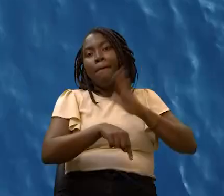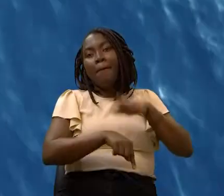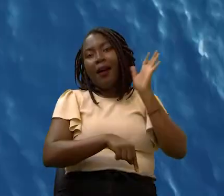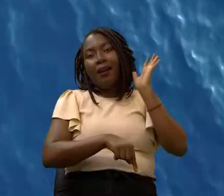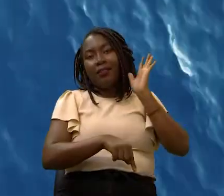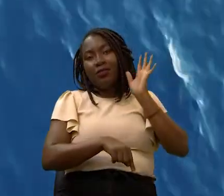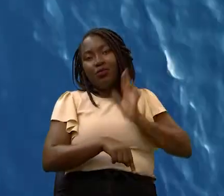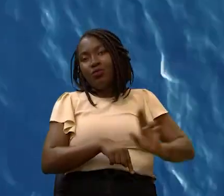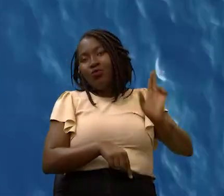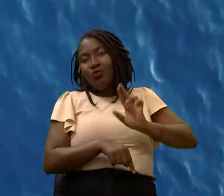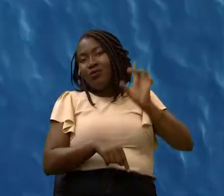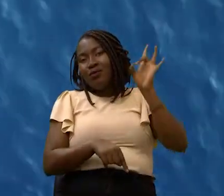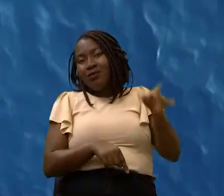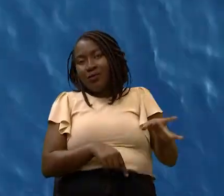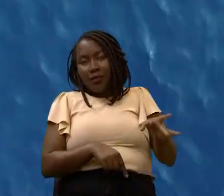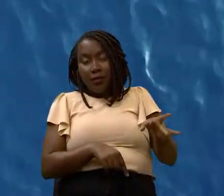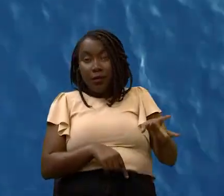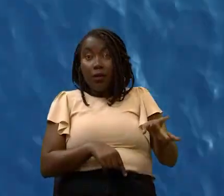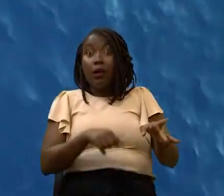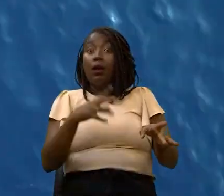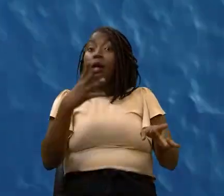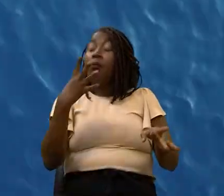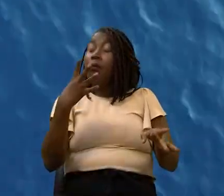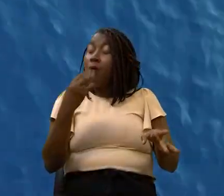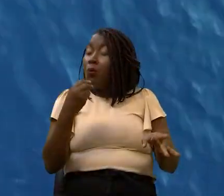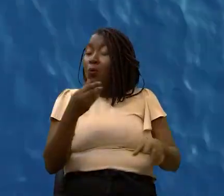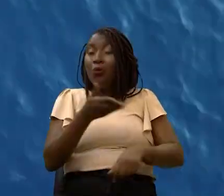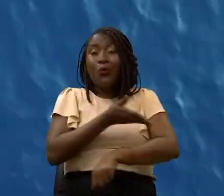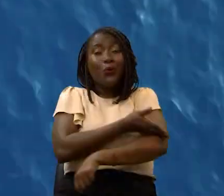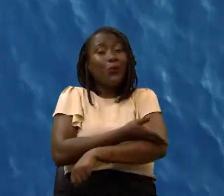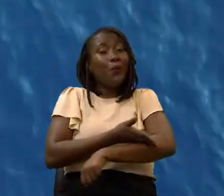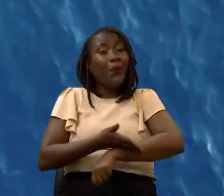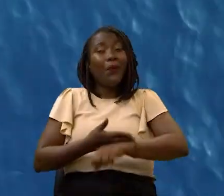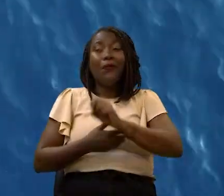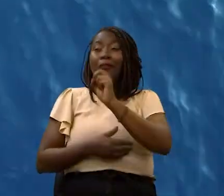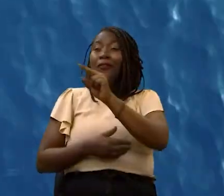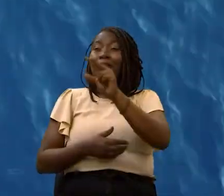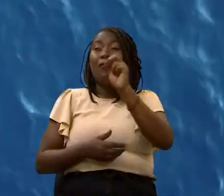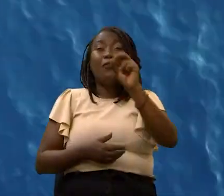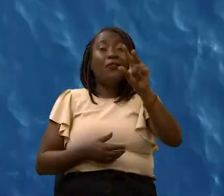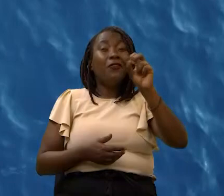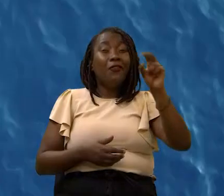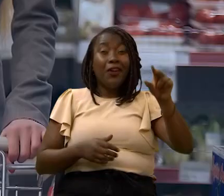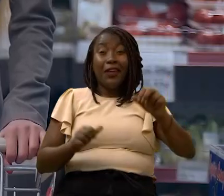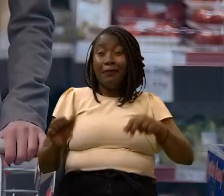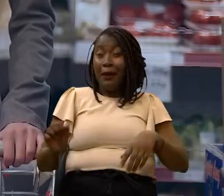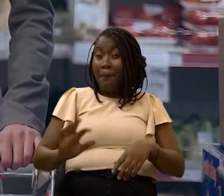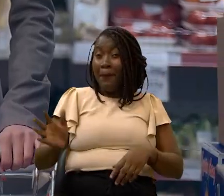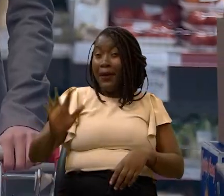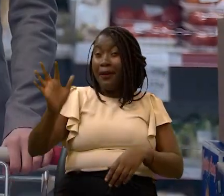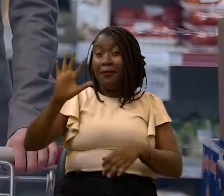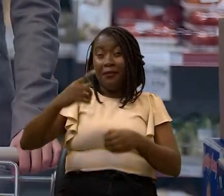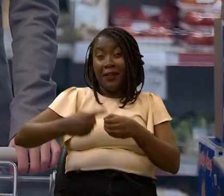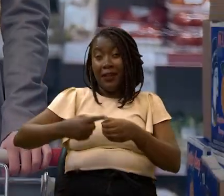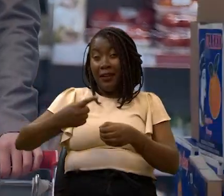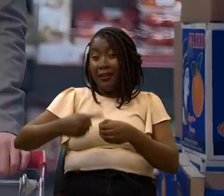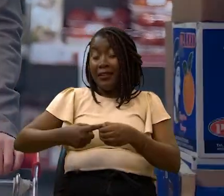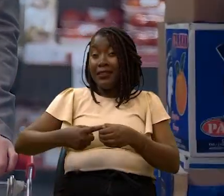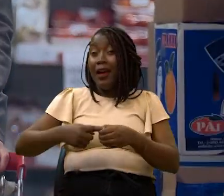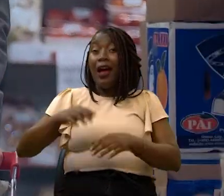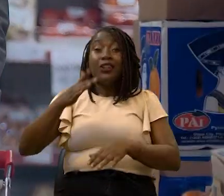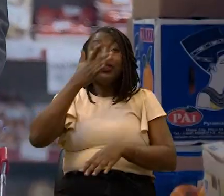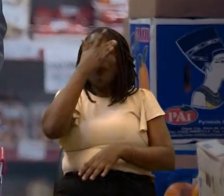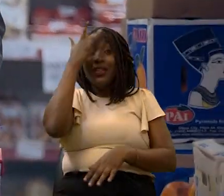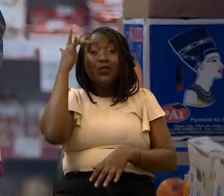eu não quero mais usar. É muito comum a gente ver aí na periferia da